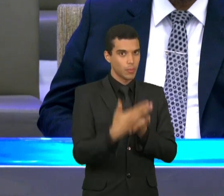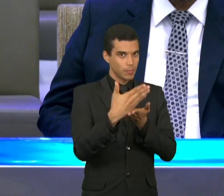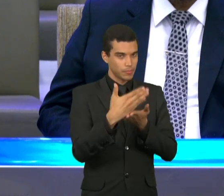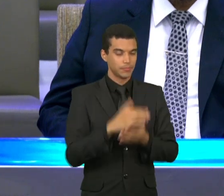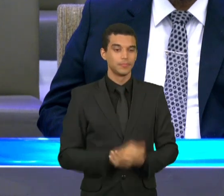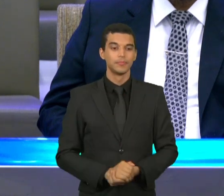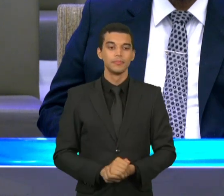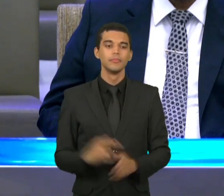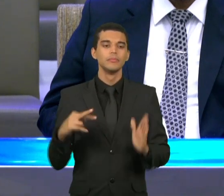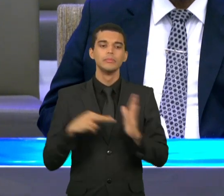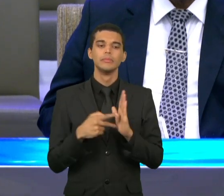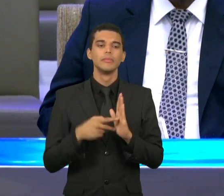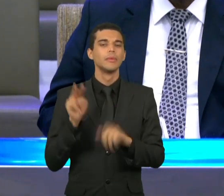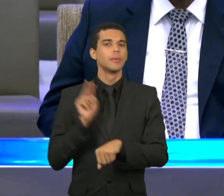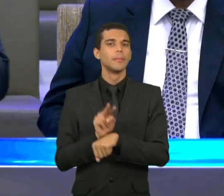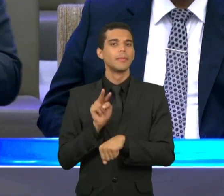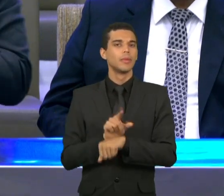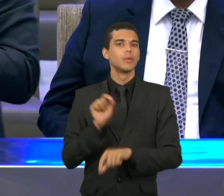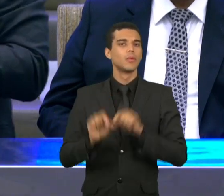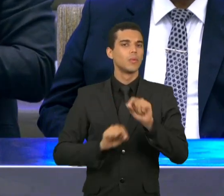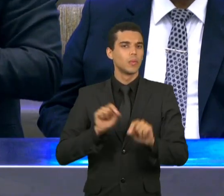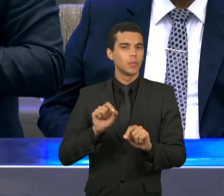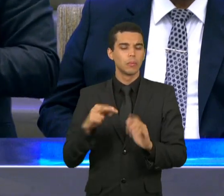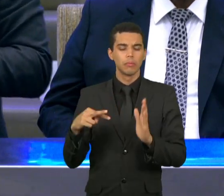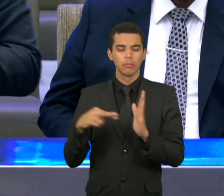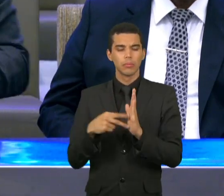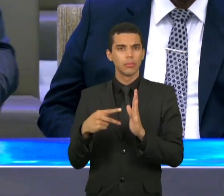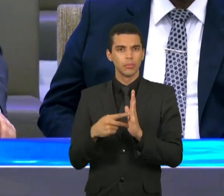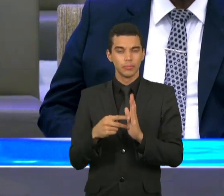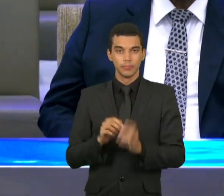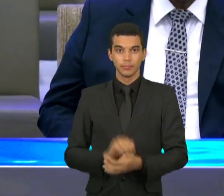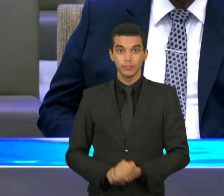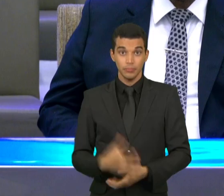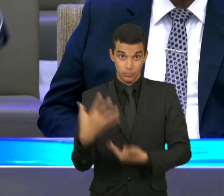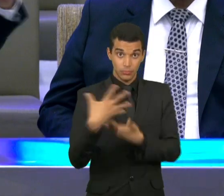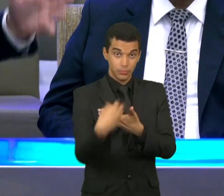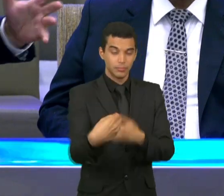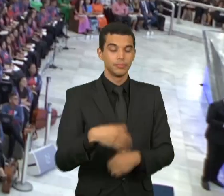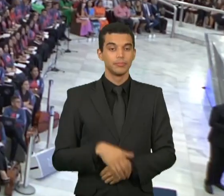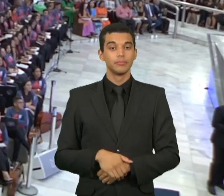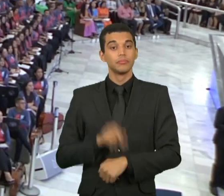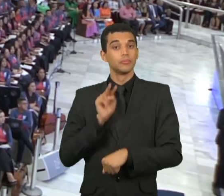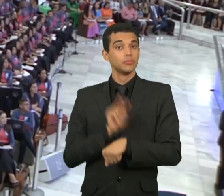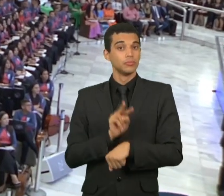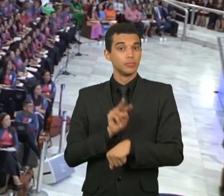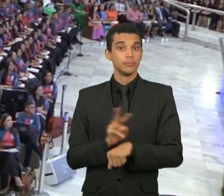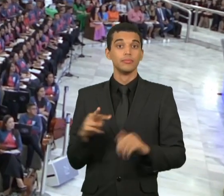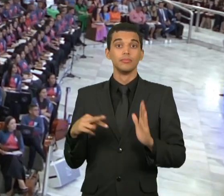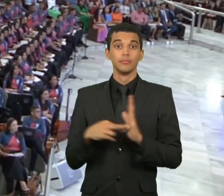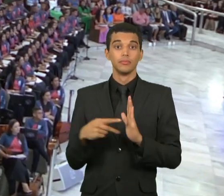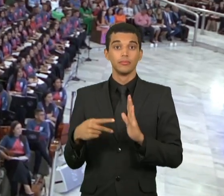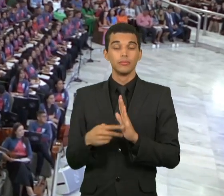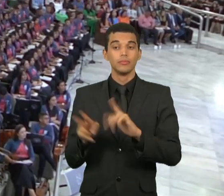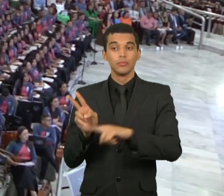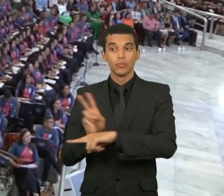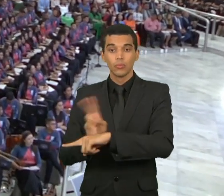preservar? Diga comigo: preservar é proteger,